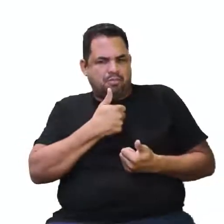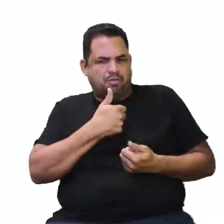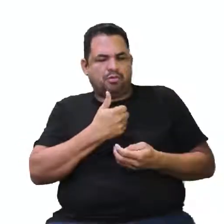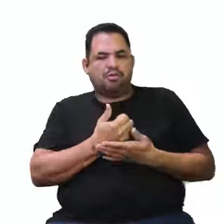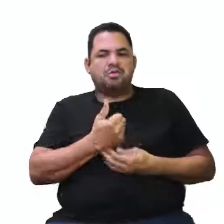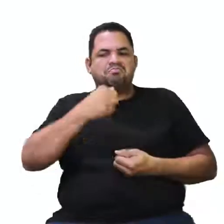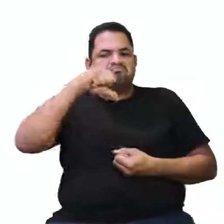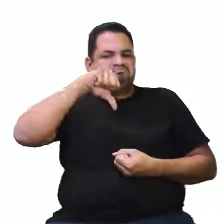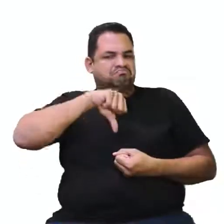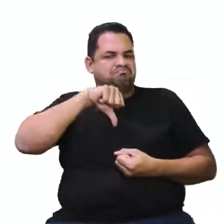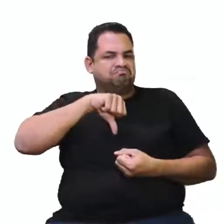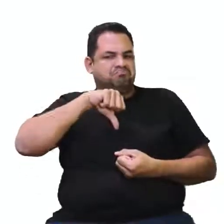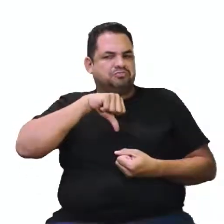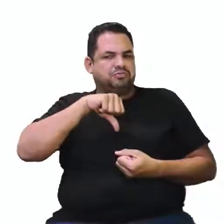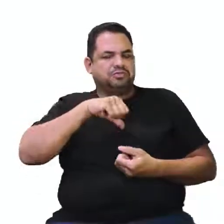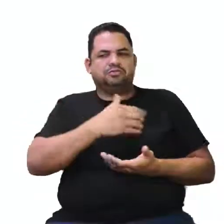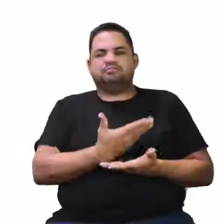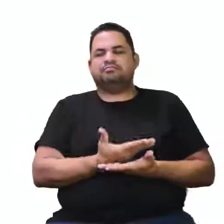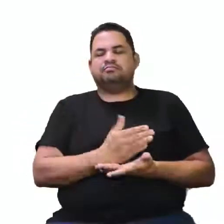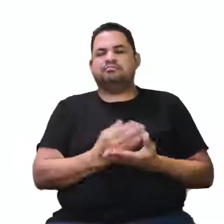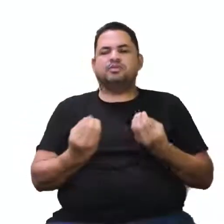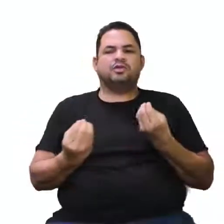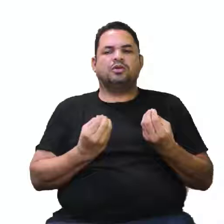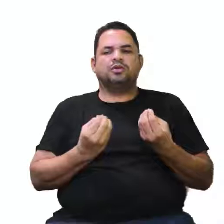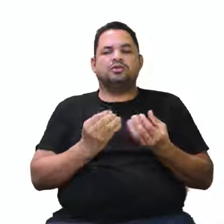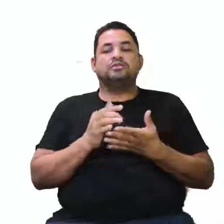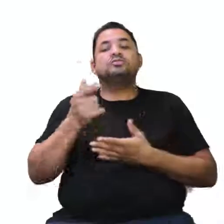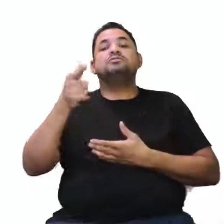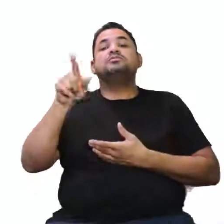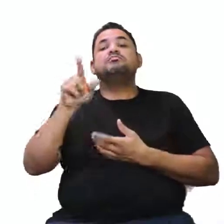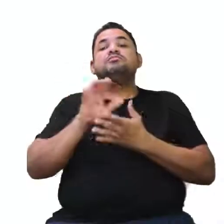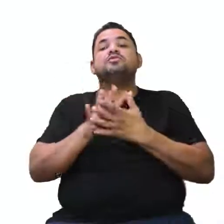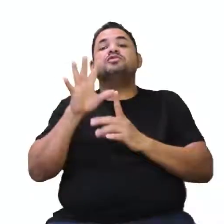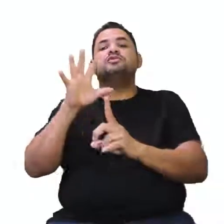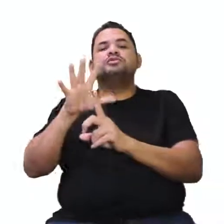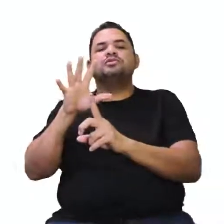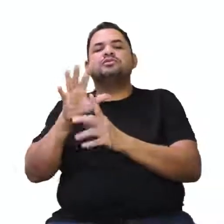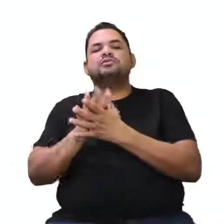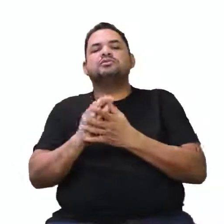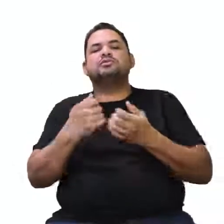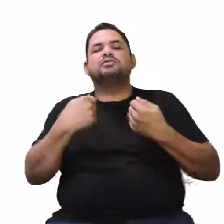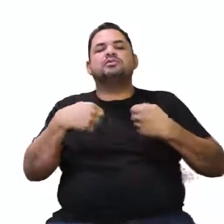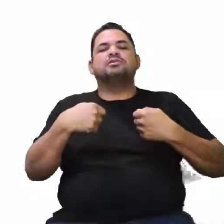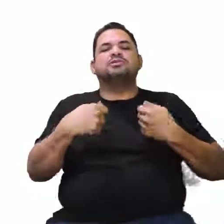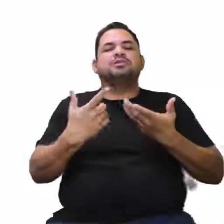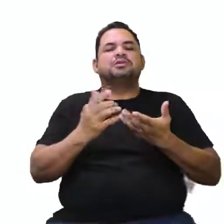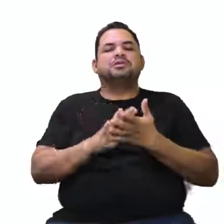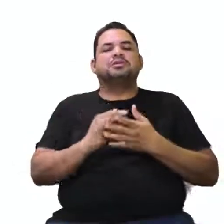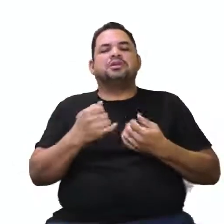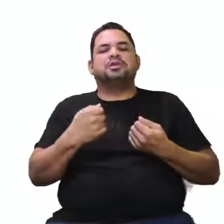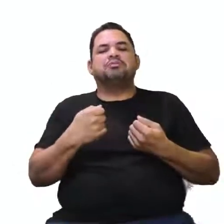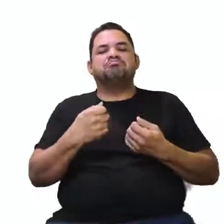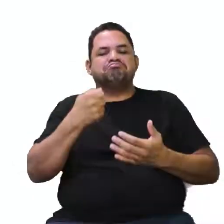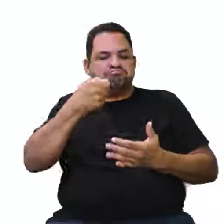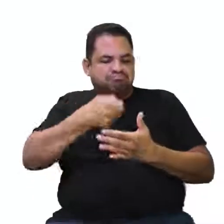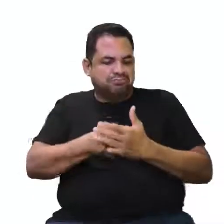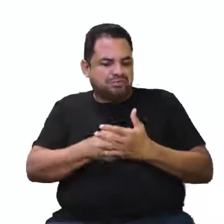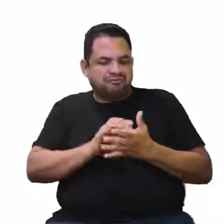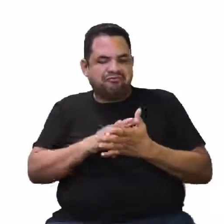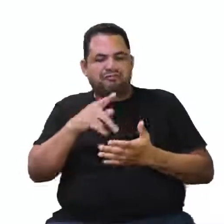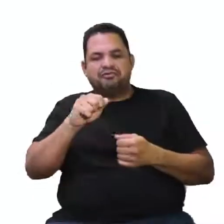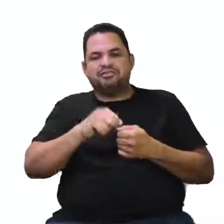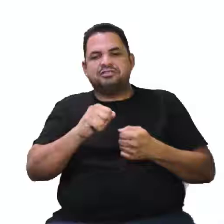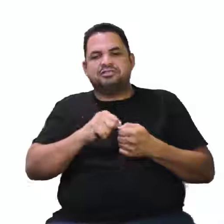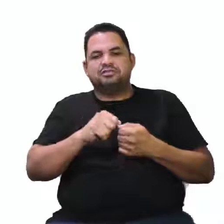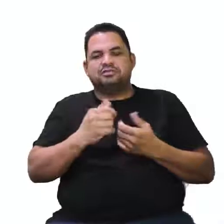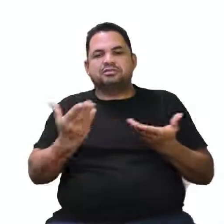ou é um desenho negativo? Né? Os outros influenciam no que eu devo vestir, no que eu devo fazer, como eu devo me